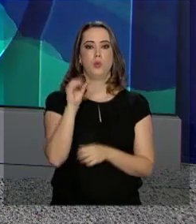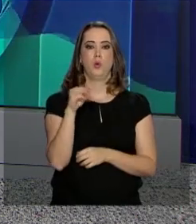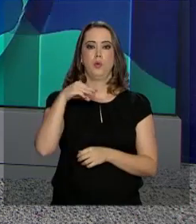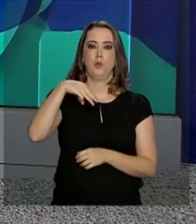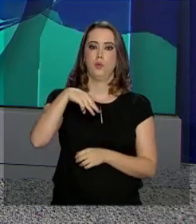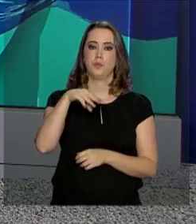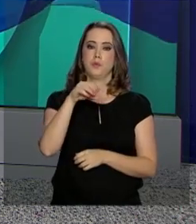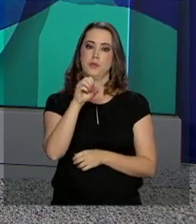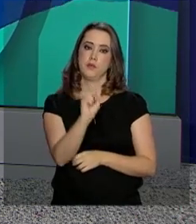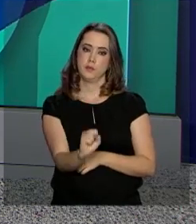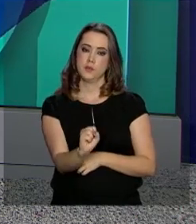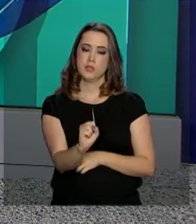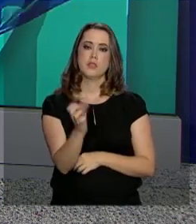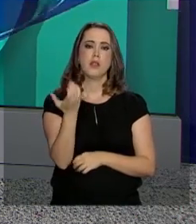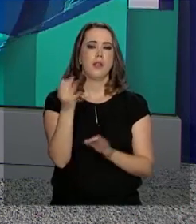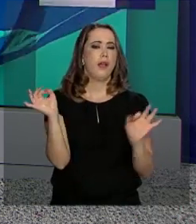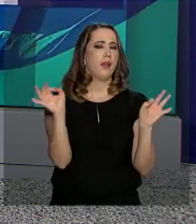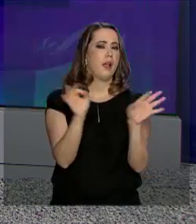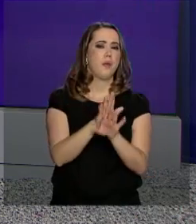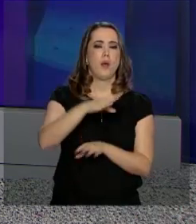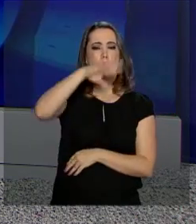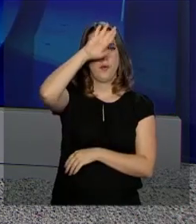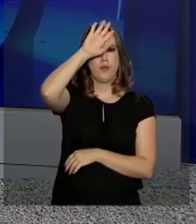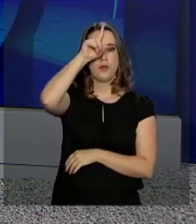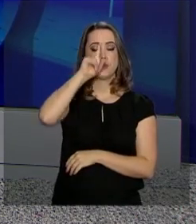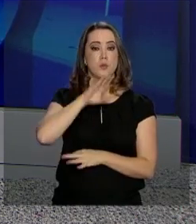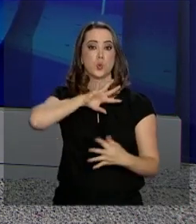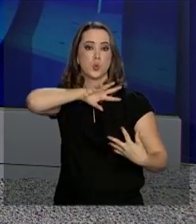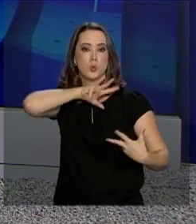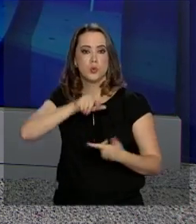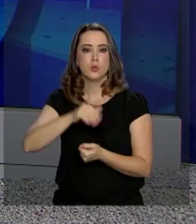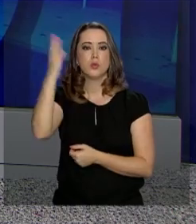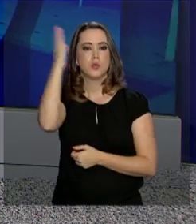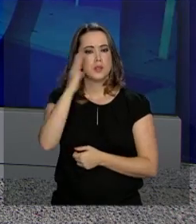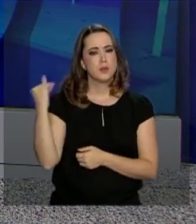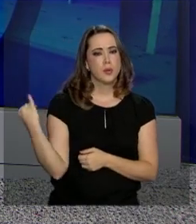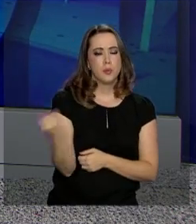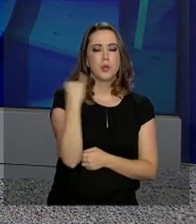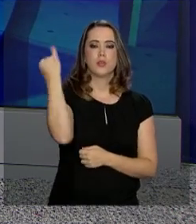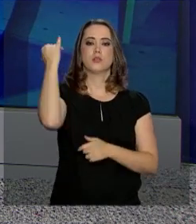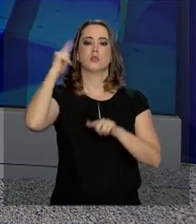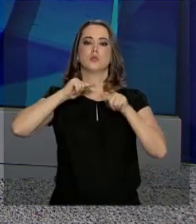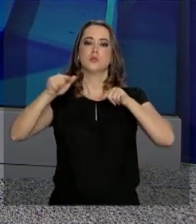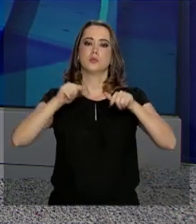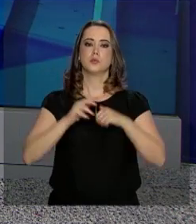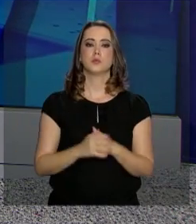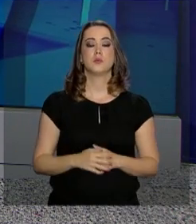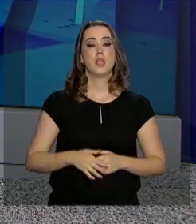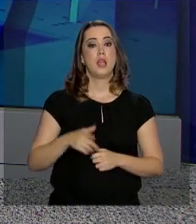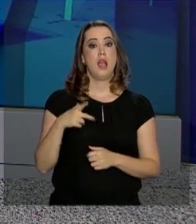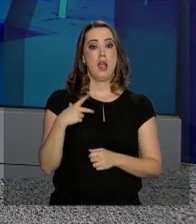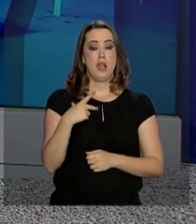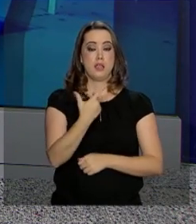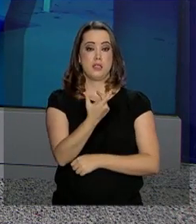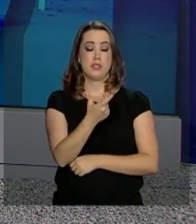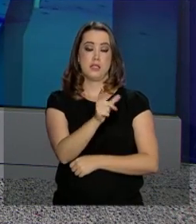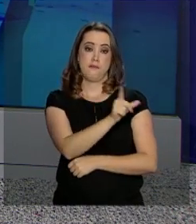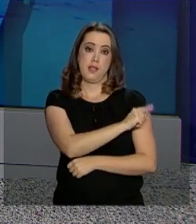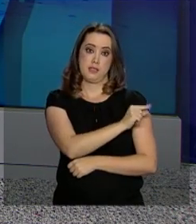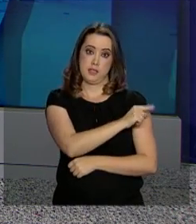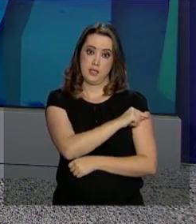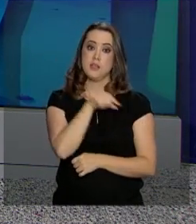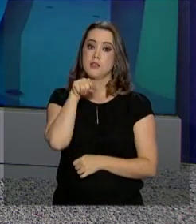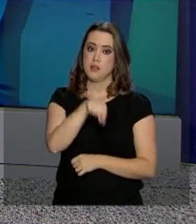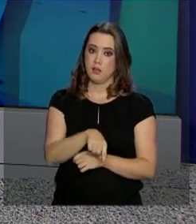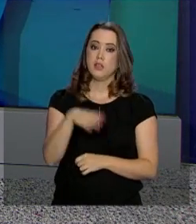da Saúde quer eliminar a febre amarela do planeta. E o Brasil é fundamental nesta missão. As vacinas fabricadas aqui